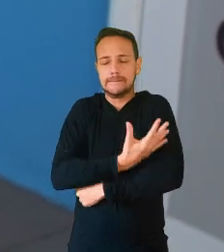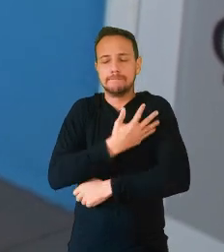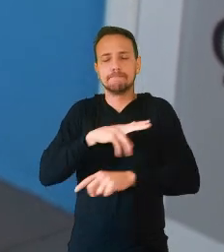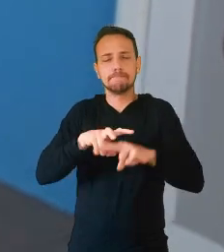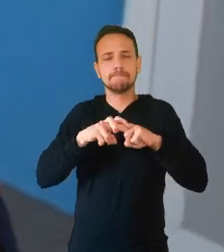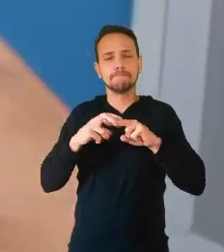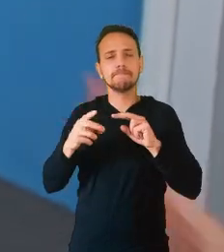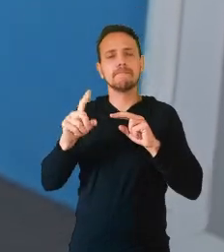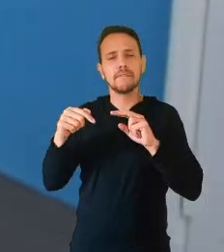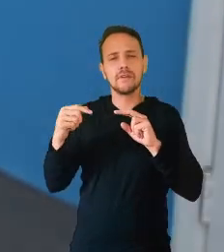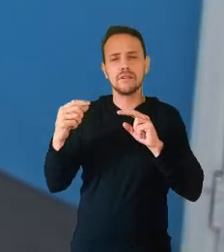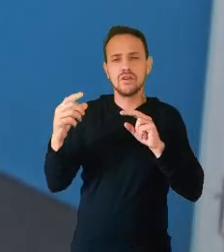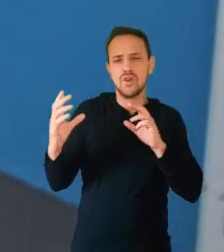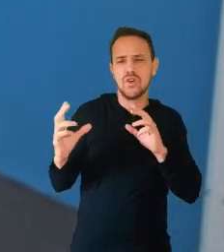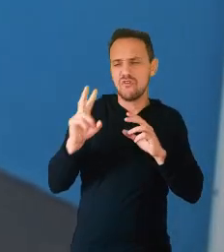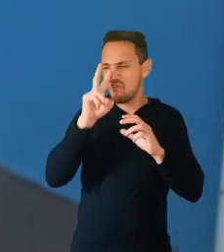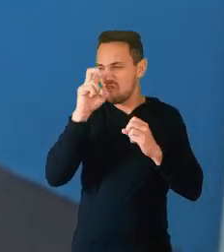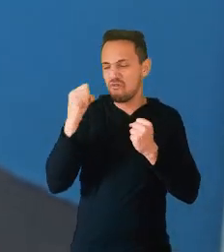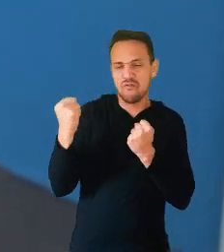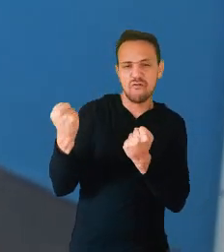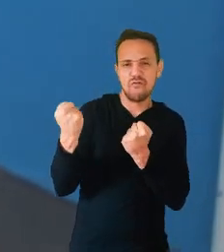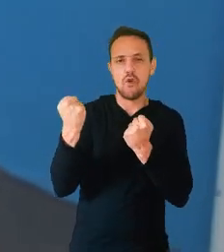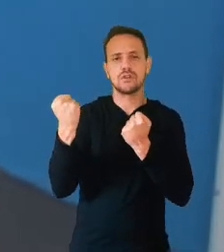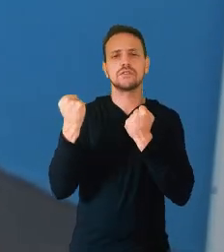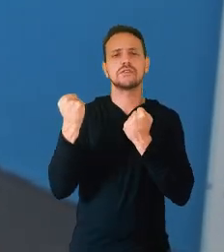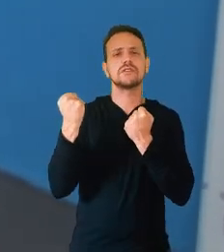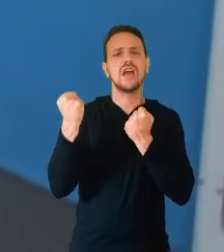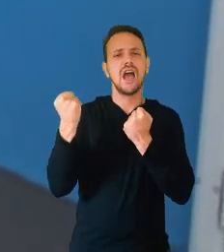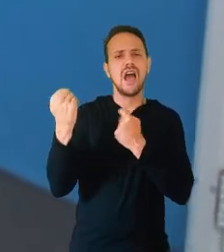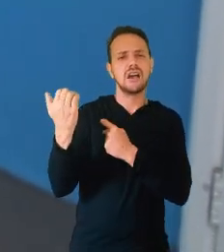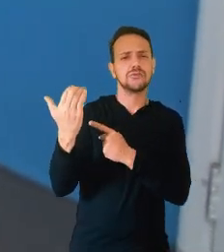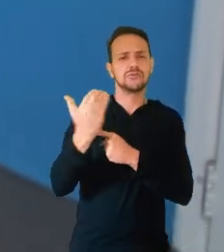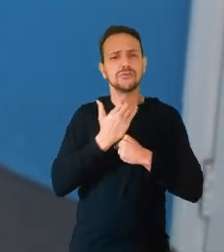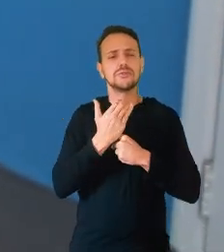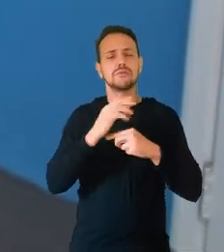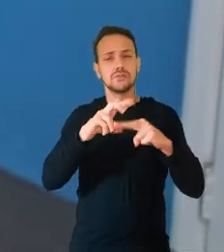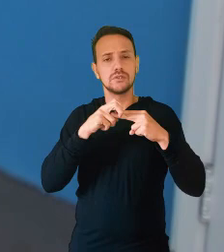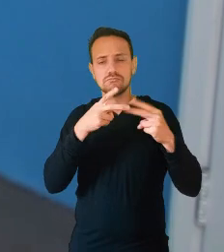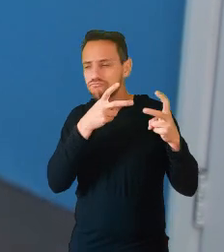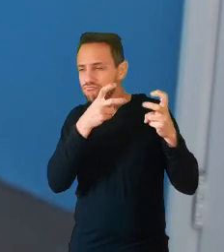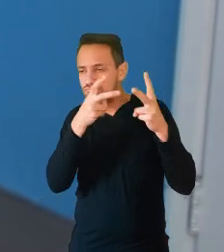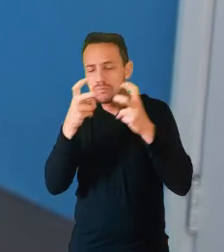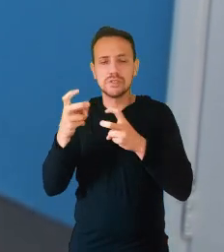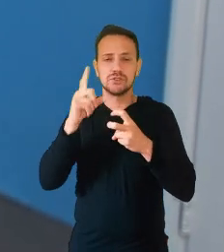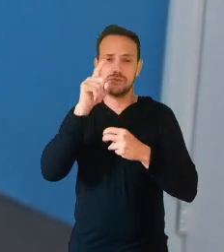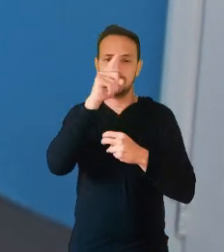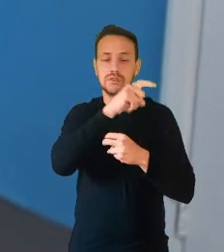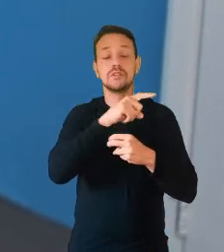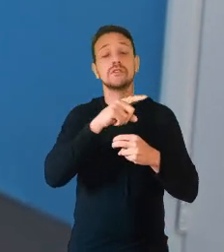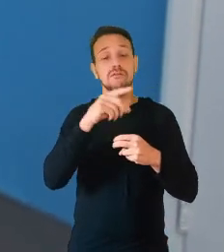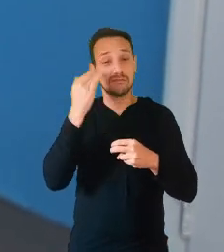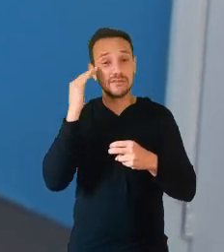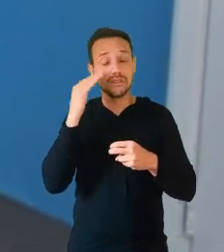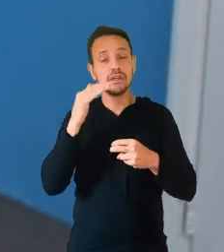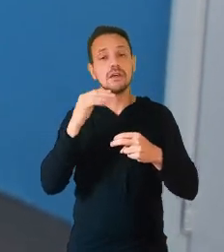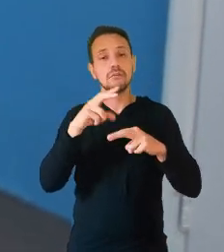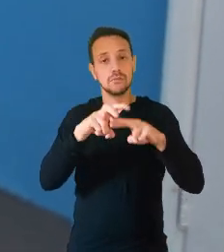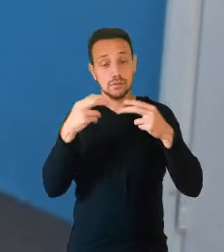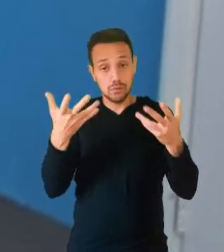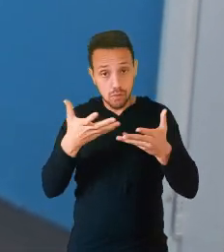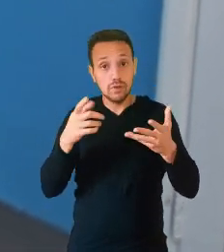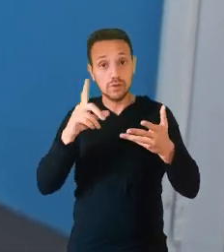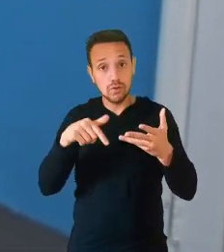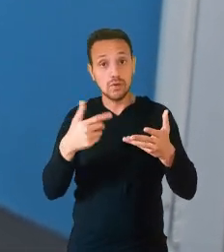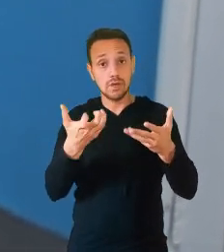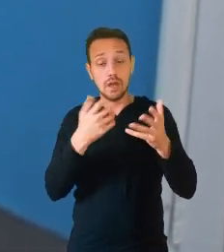mães, de participar lá atrás, de ver as dificuldades, entendeu? E eu quis trazer hoje da importância dos nossos filhos estarem na escola.